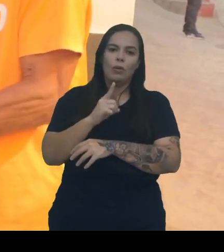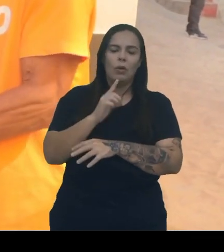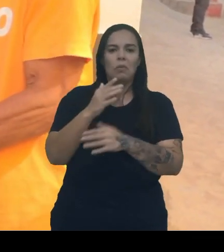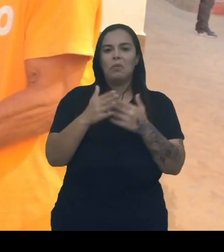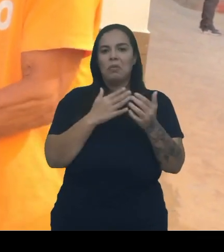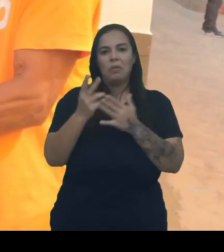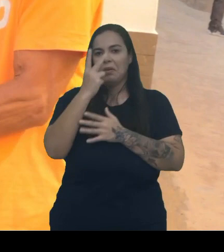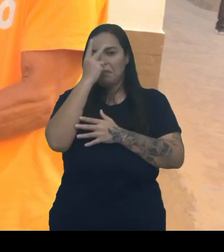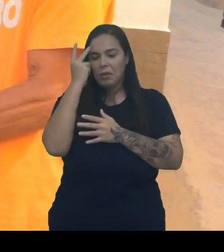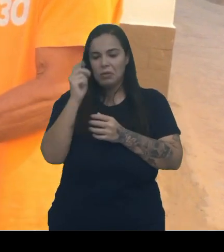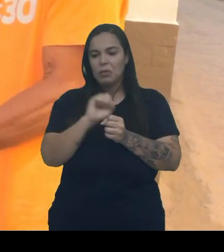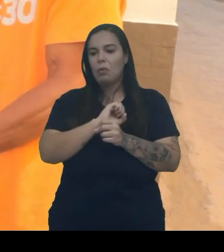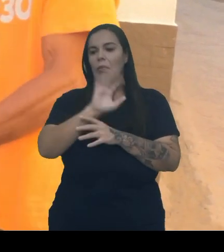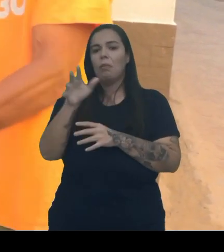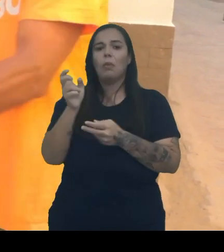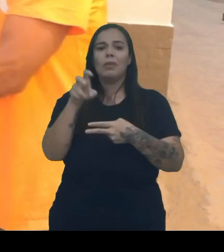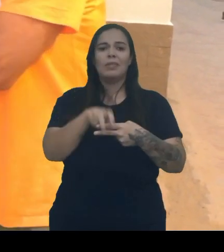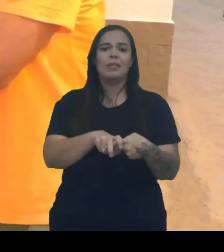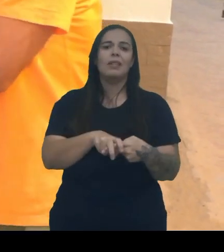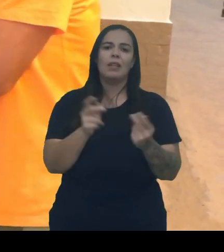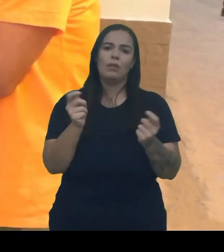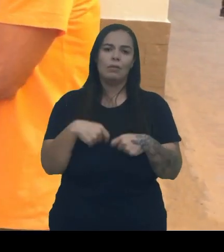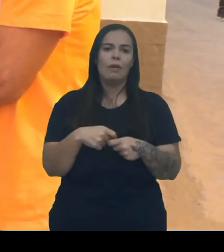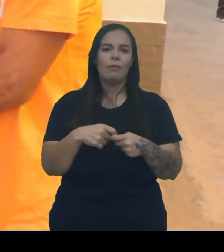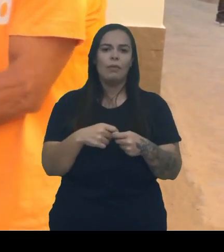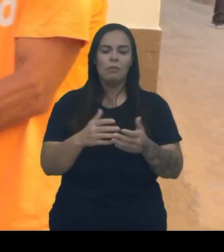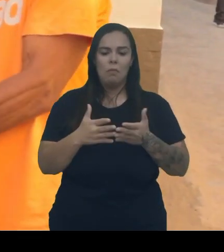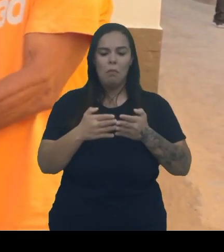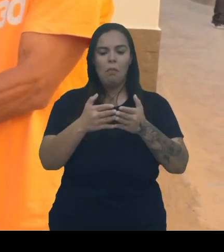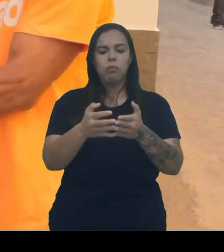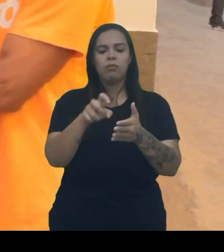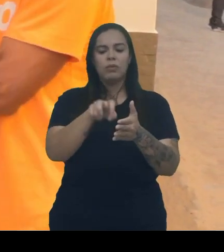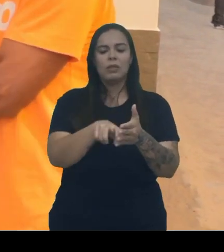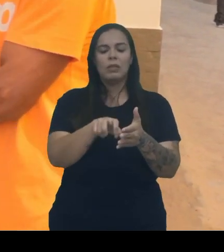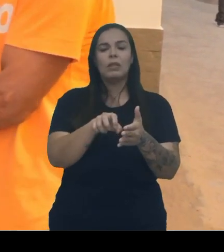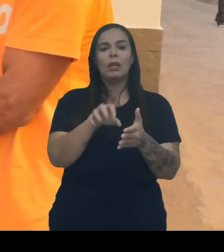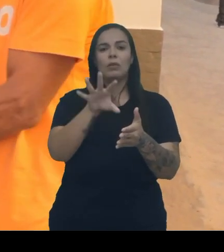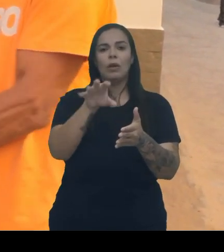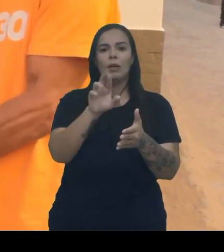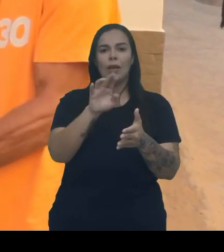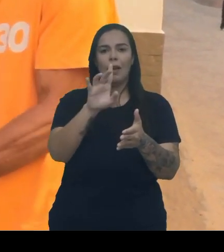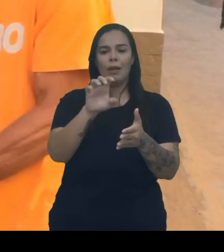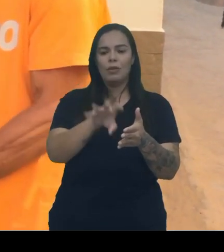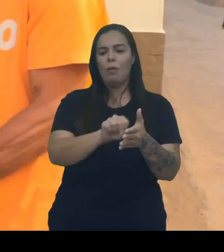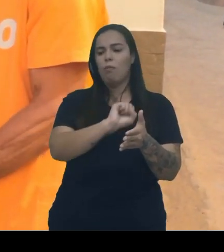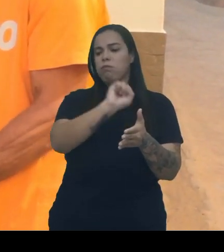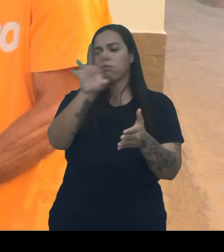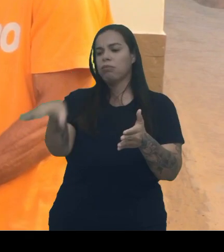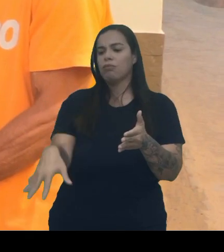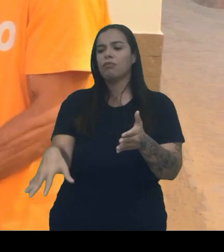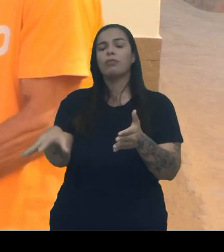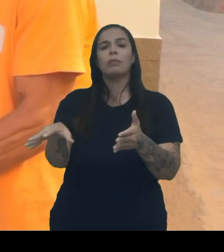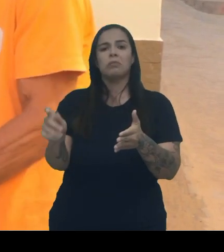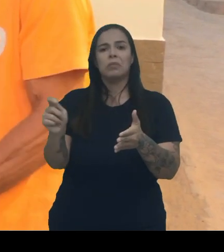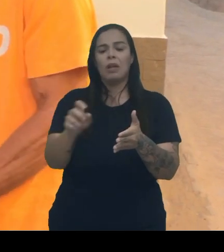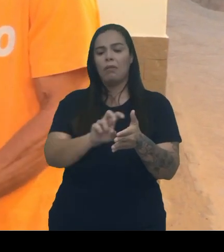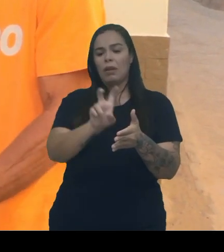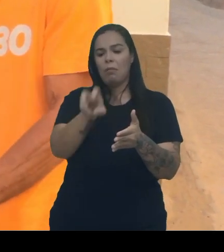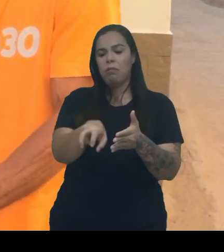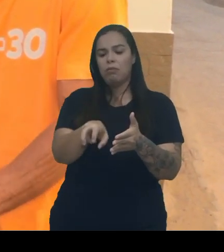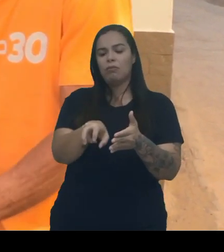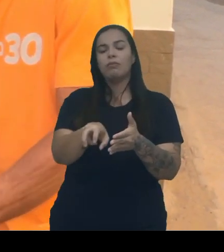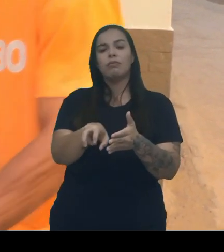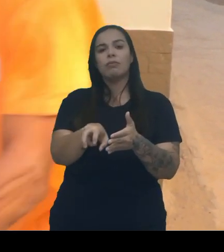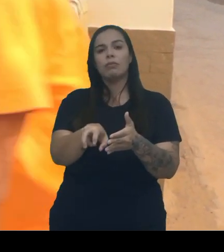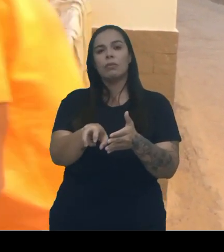eu, qualquer pessoa que soubesse largar uma rede, largava até sentado. Largava uma rede sentado, era até melhor, sentado aqui nesse banco. Porque você agarrava o